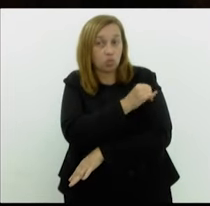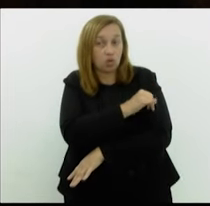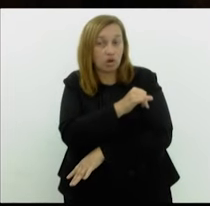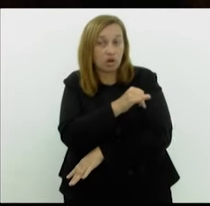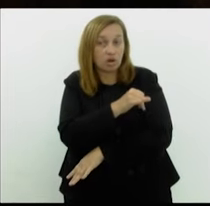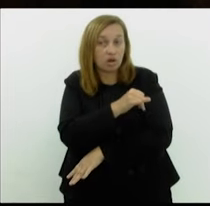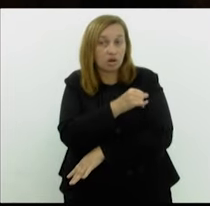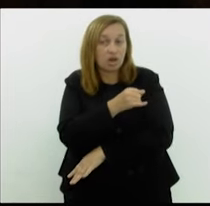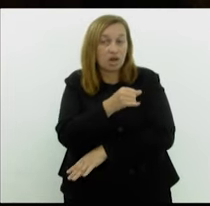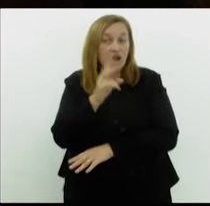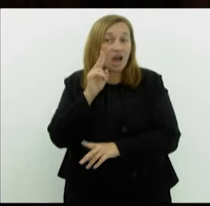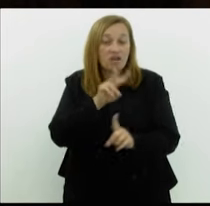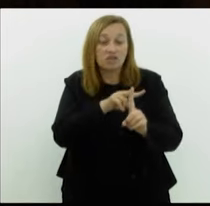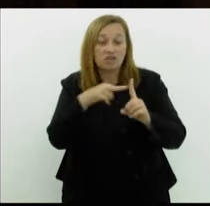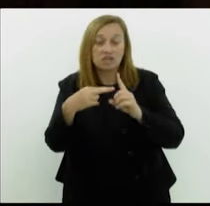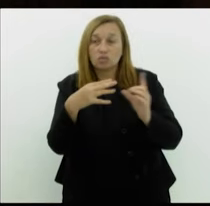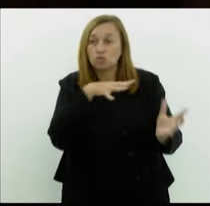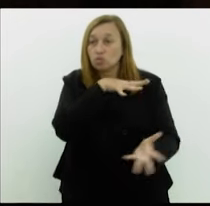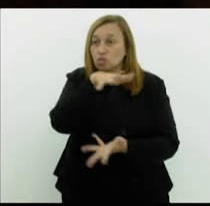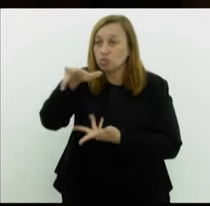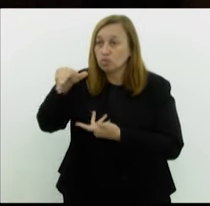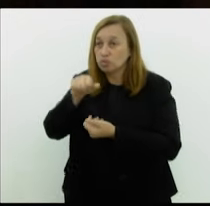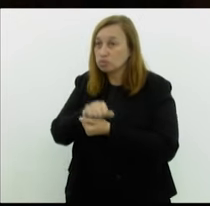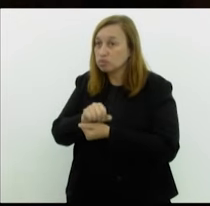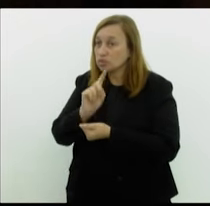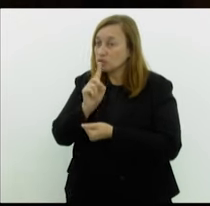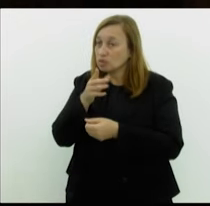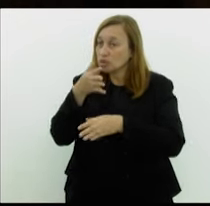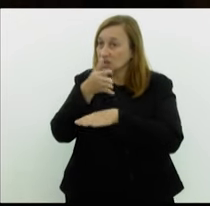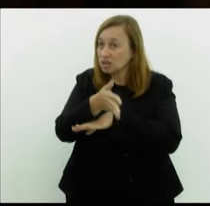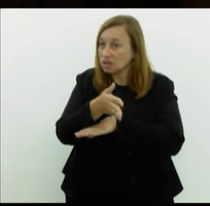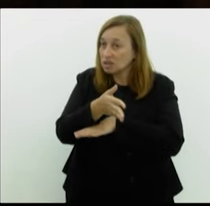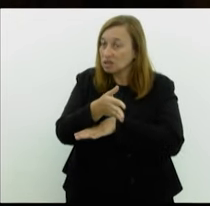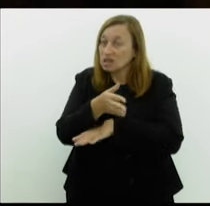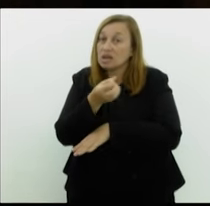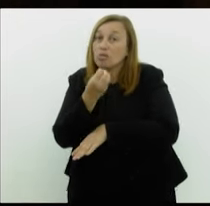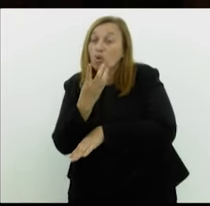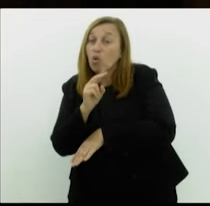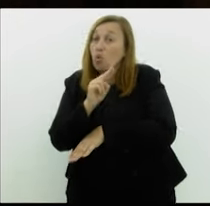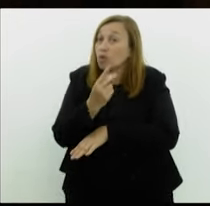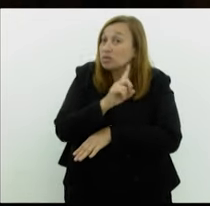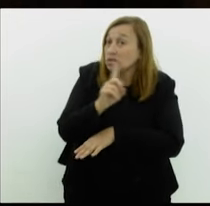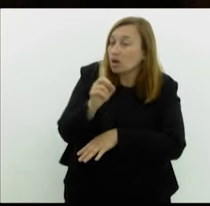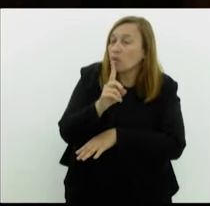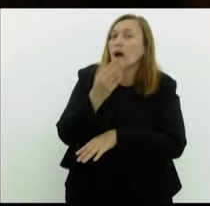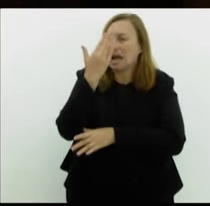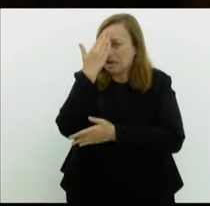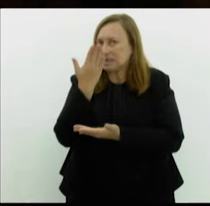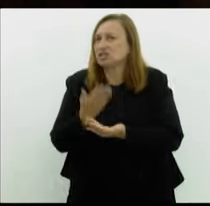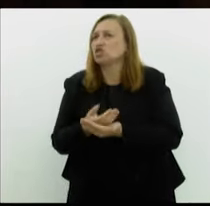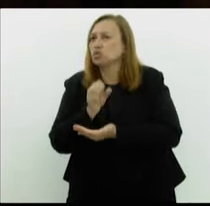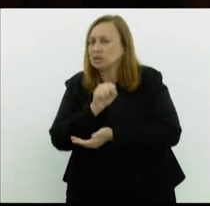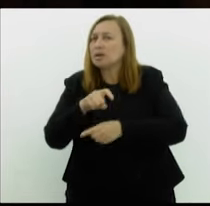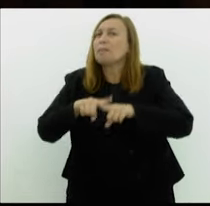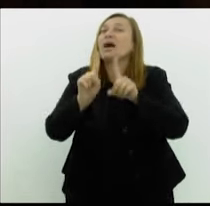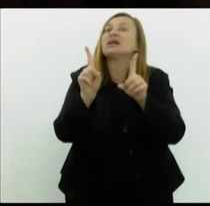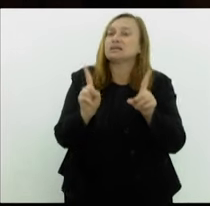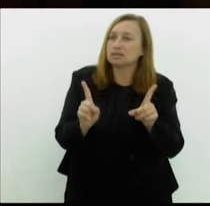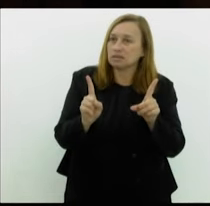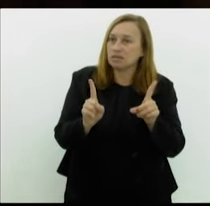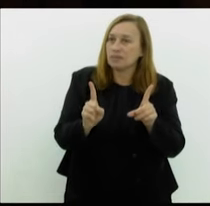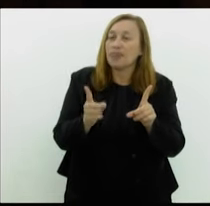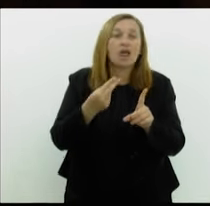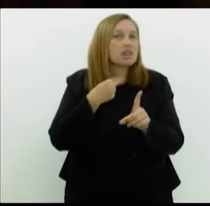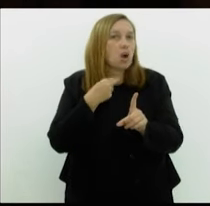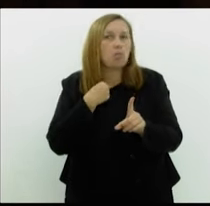mundo, eu não estou nem entrando na seara se é legítimo ou não. Acredito que sim, porém, não